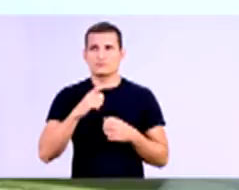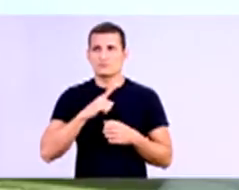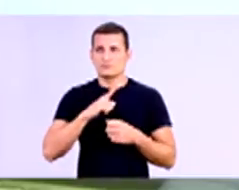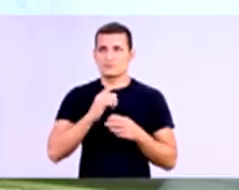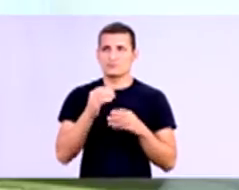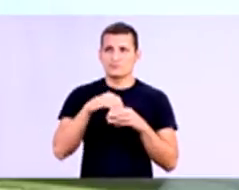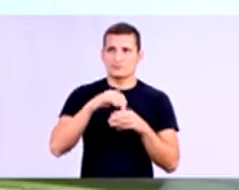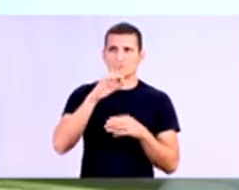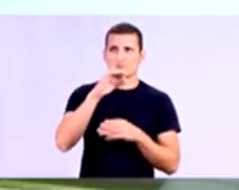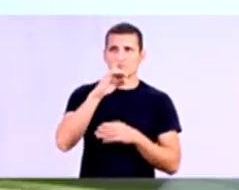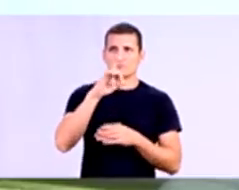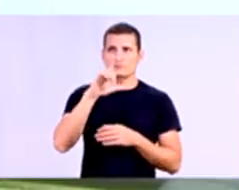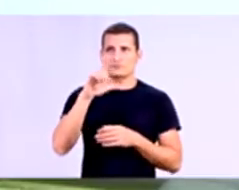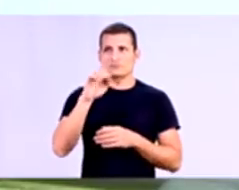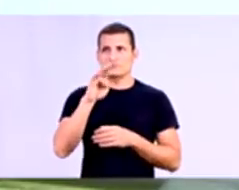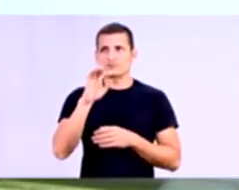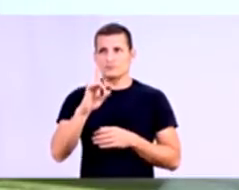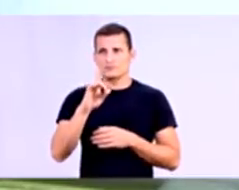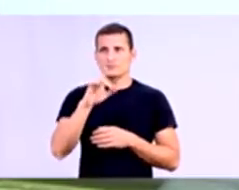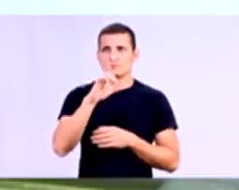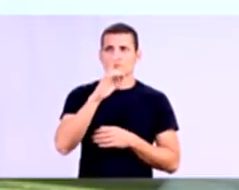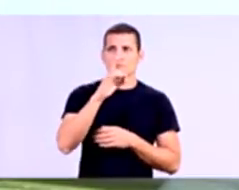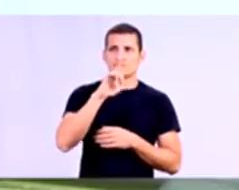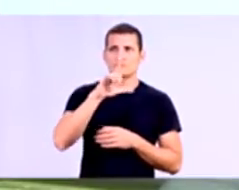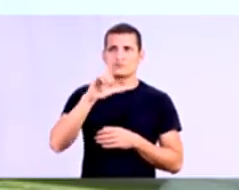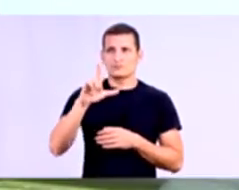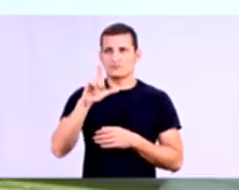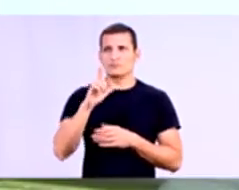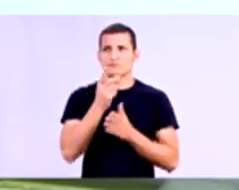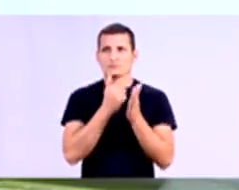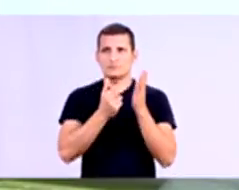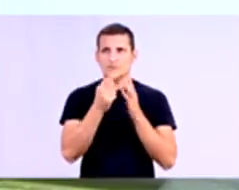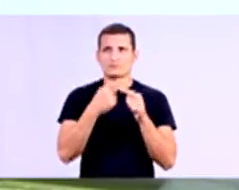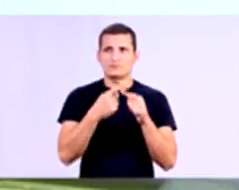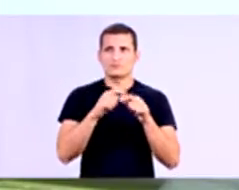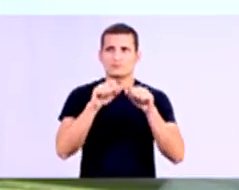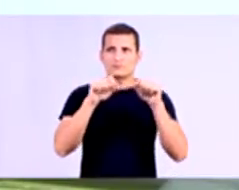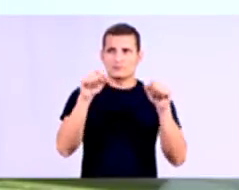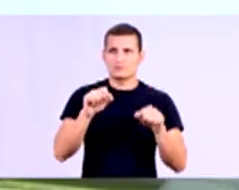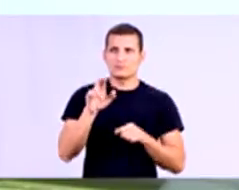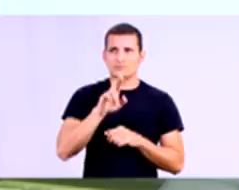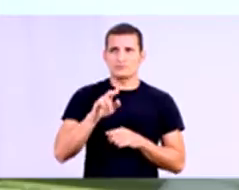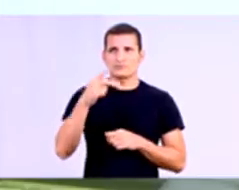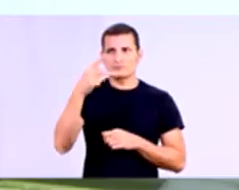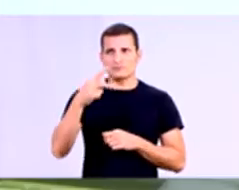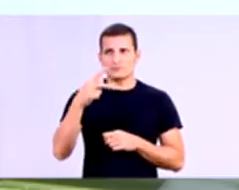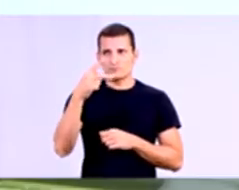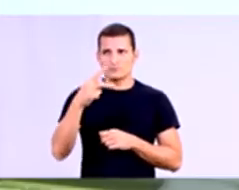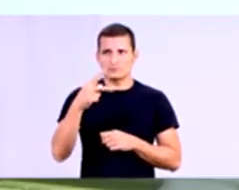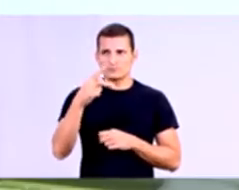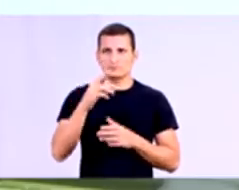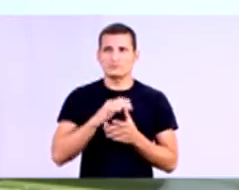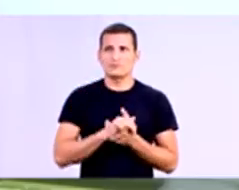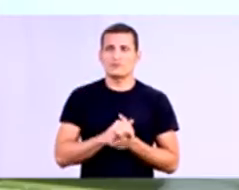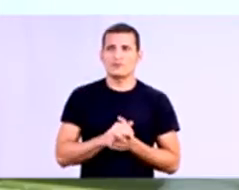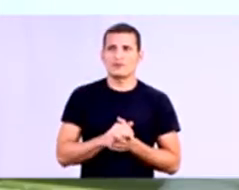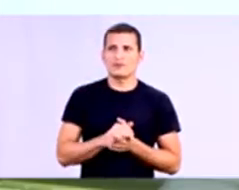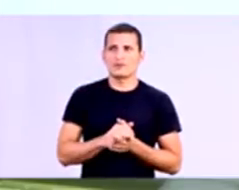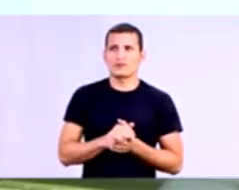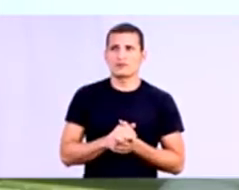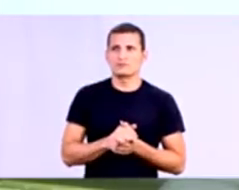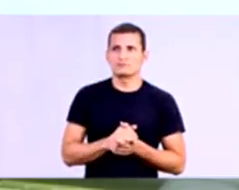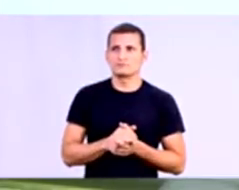aplicação, a DLL-BD e a DLL-gráfico, porque o sistema utiliza esses 2 componentes. Se